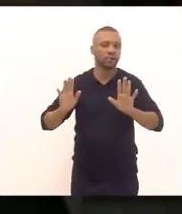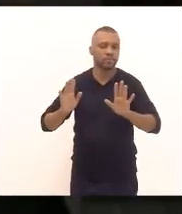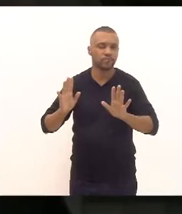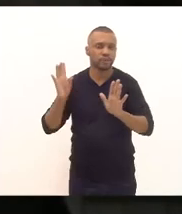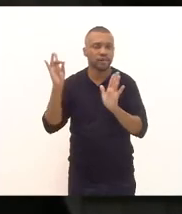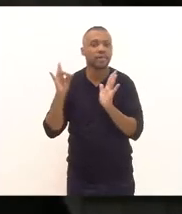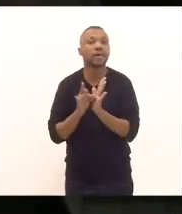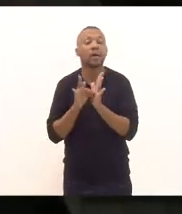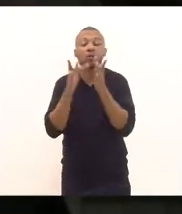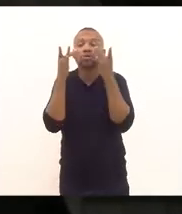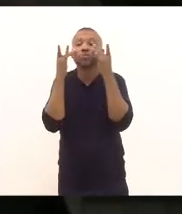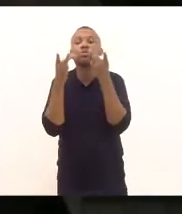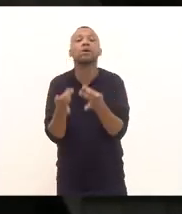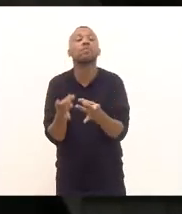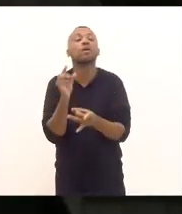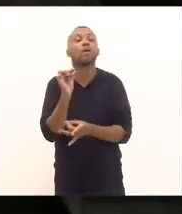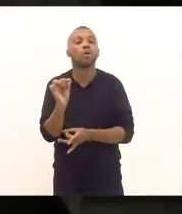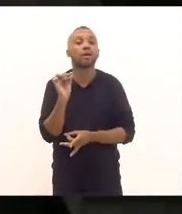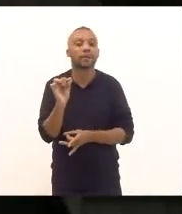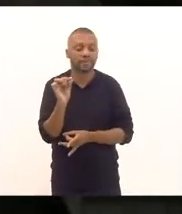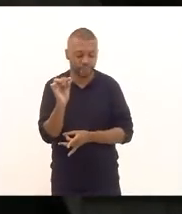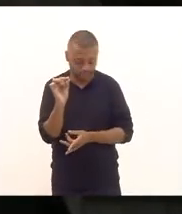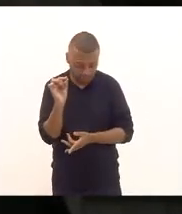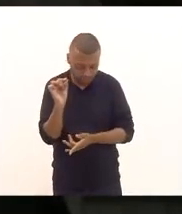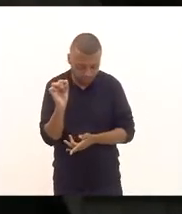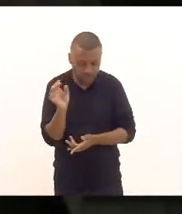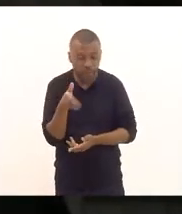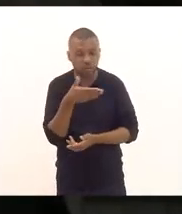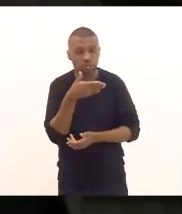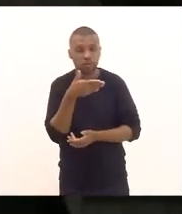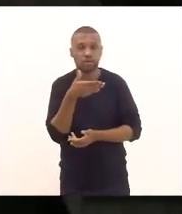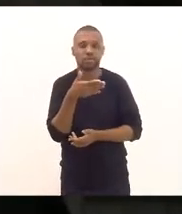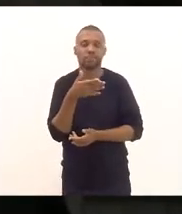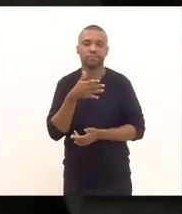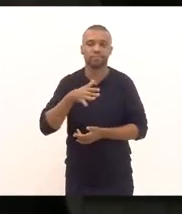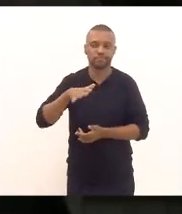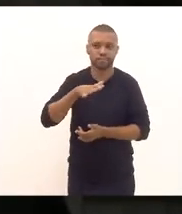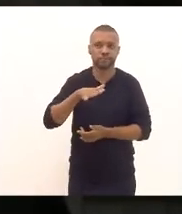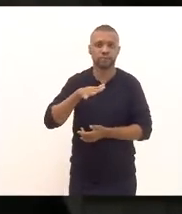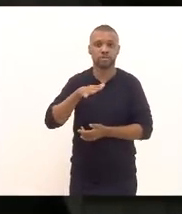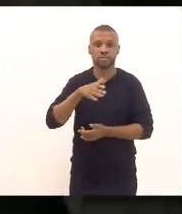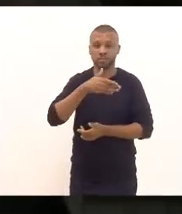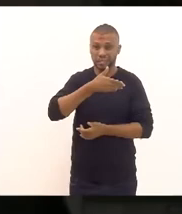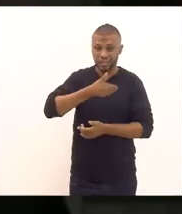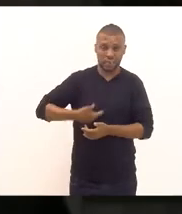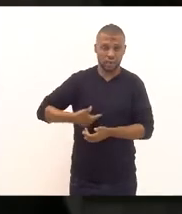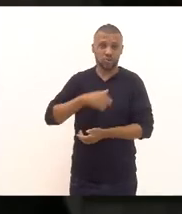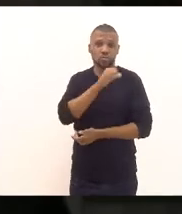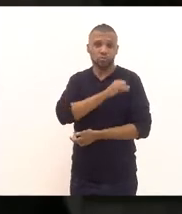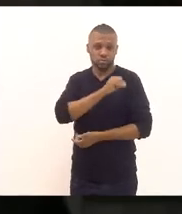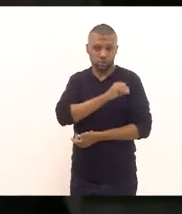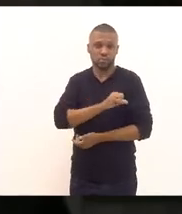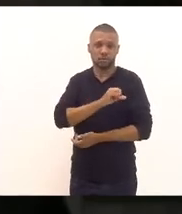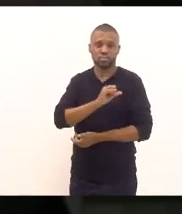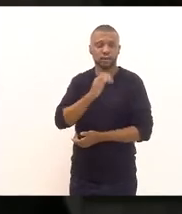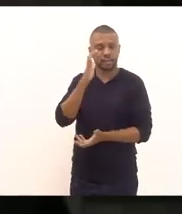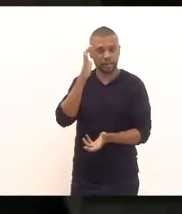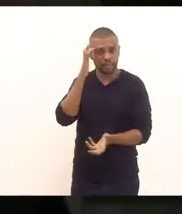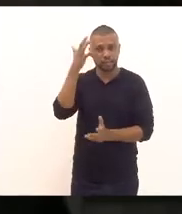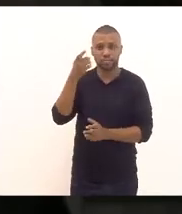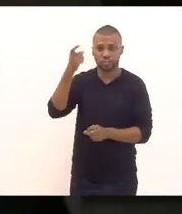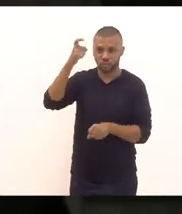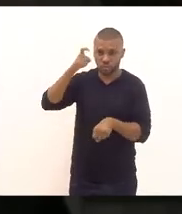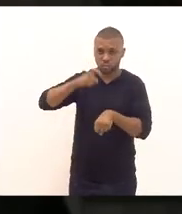que chama atenção Esse é o seguinte o estado de Janeiro do Rio de Janeiro decidiu não dado momento que o